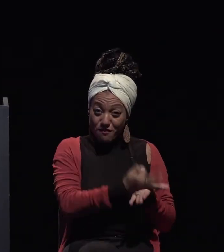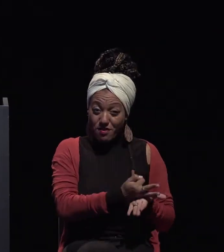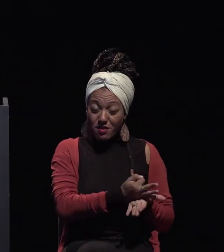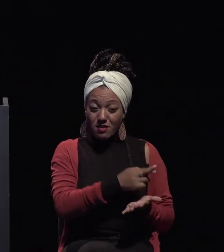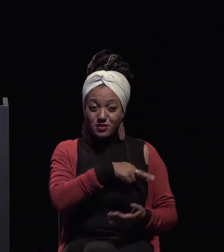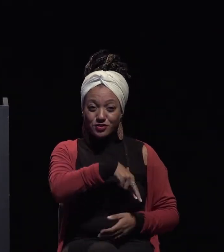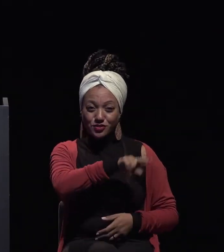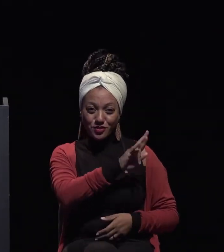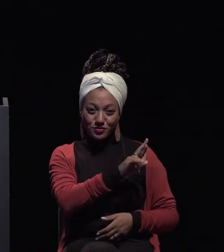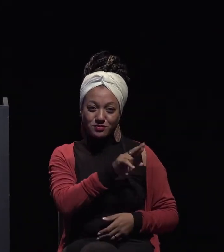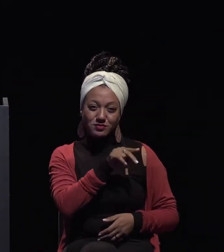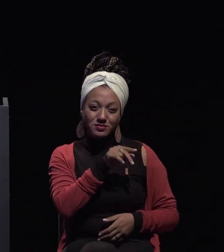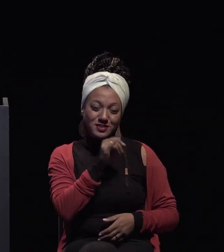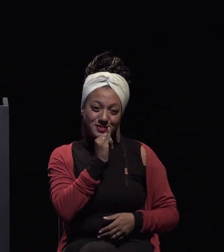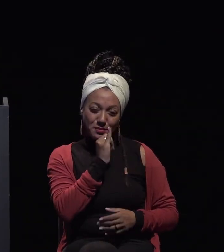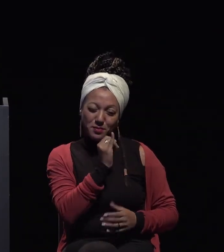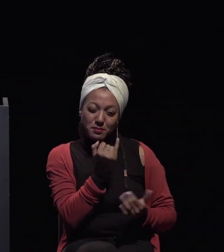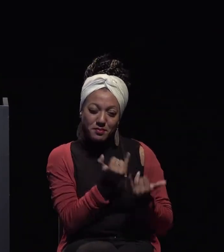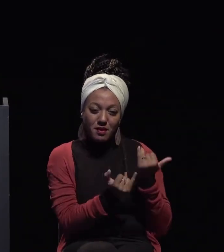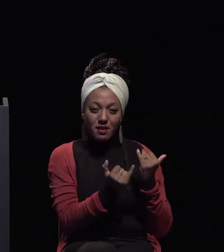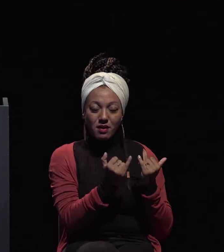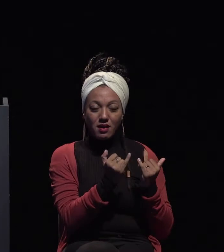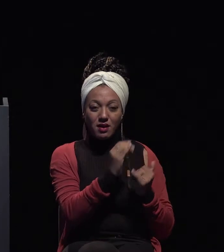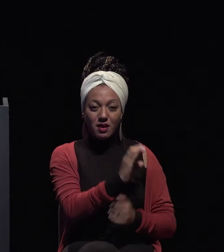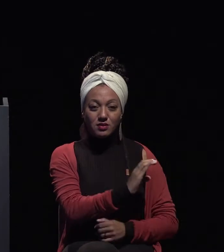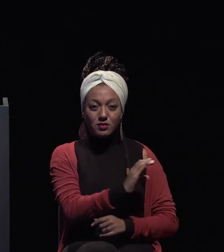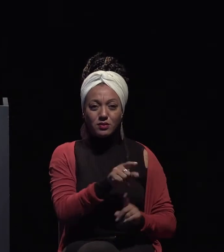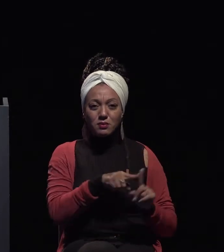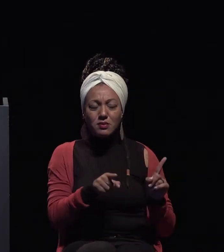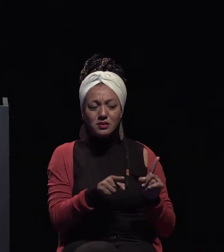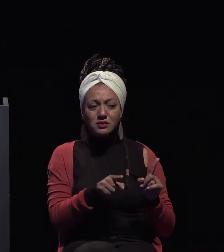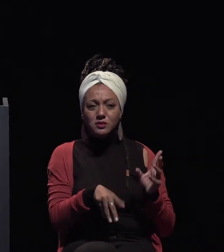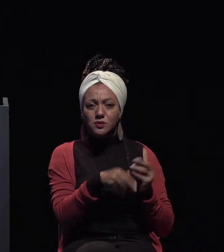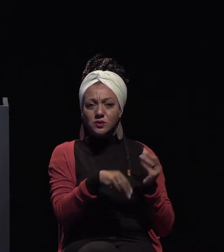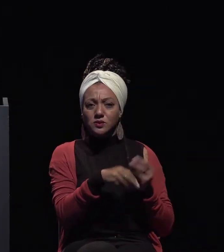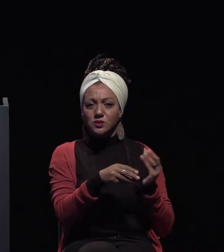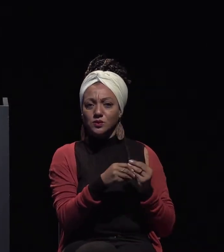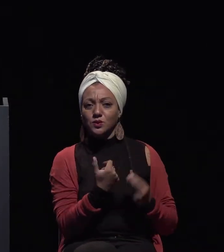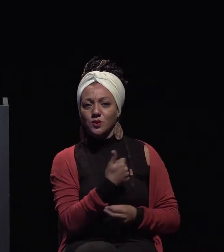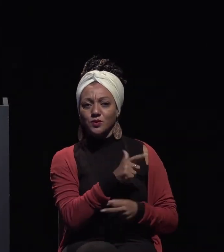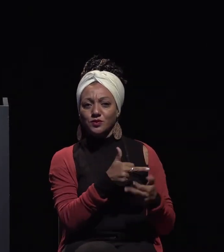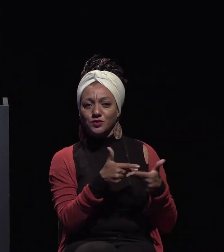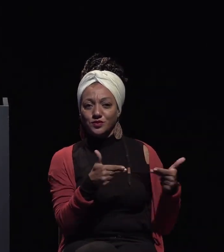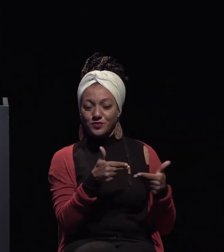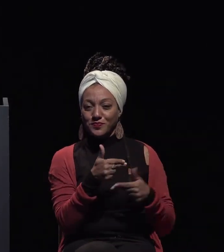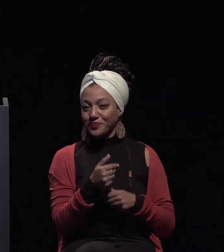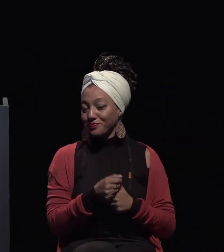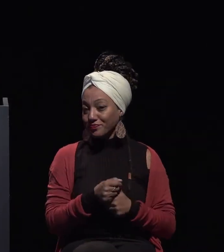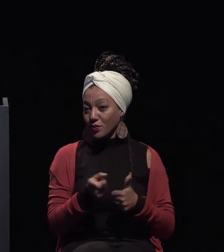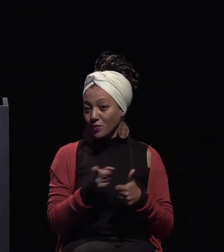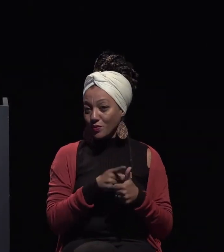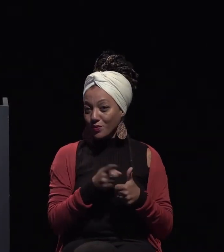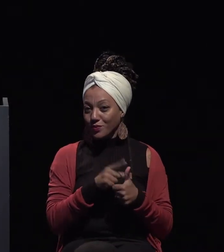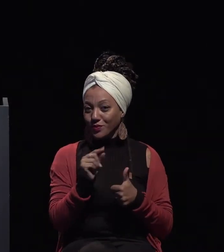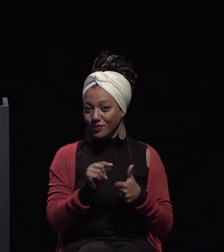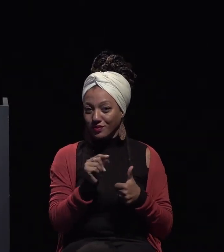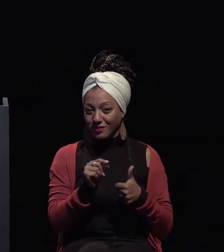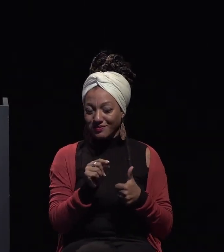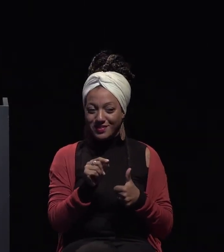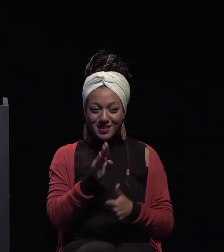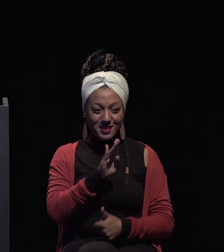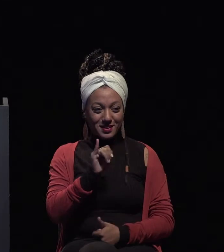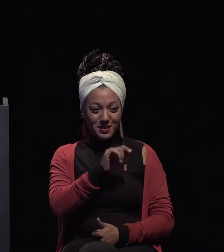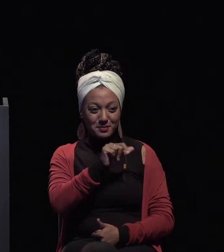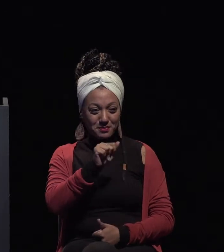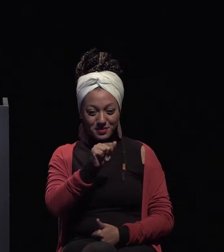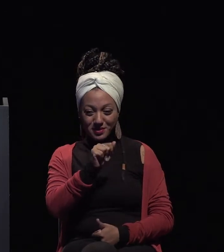religião, como a Igreja Católica, mas eles iam construindo outras coisas. Então, uma das coisas é a fala da Bia aqui